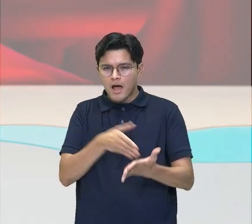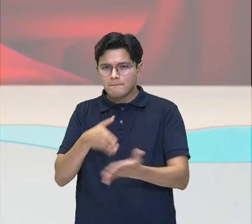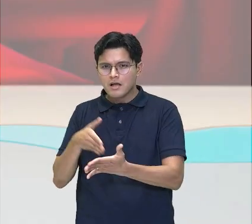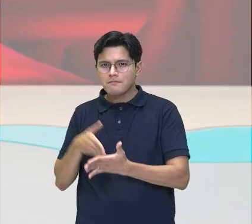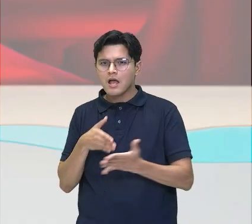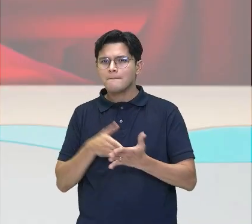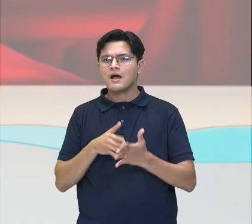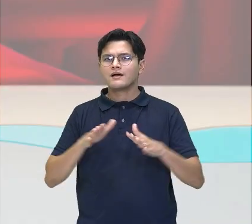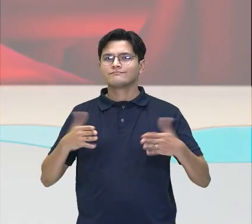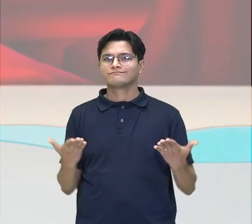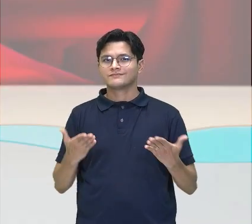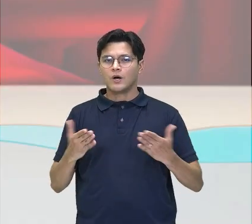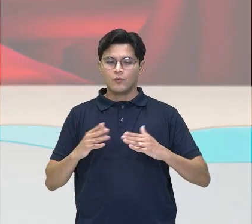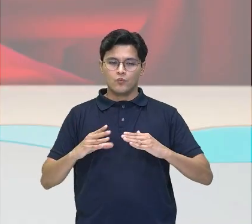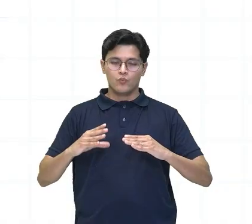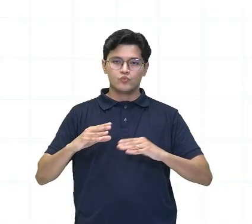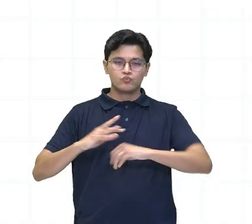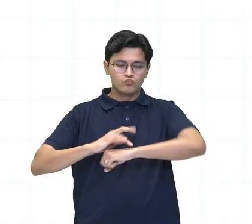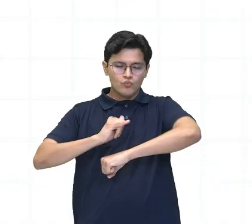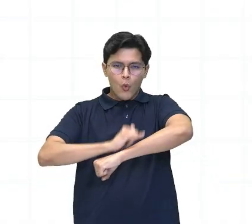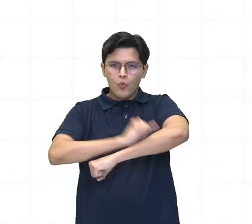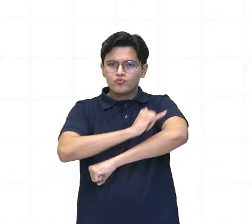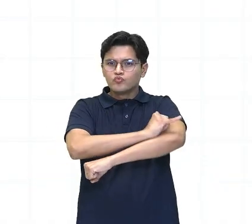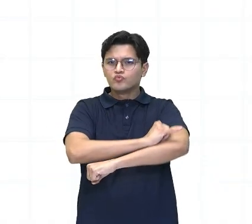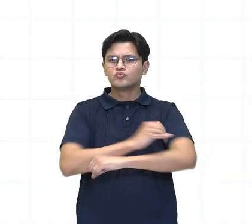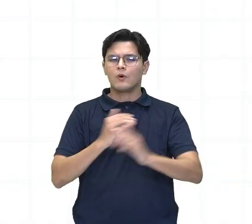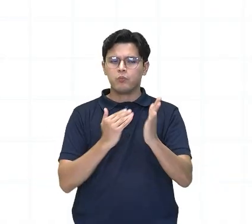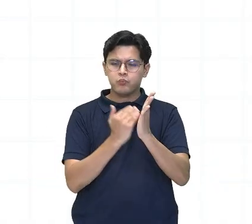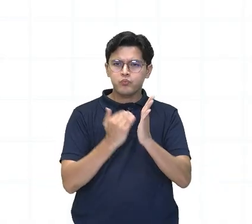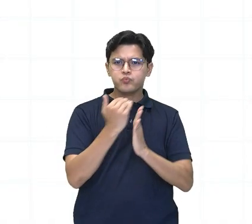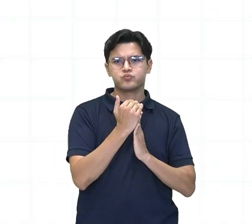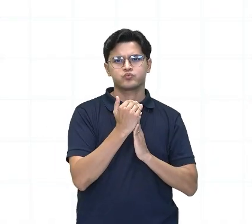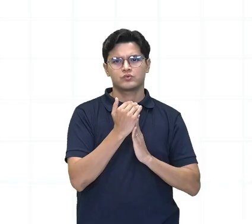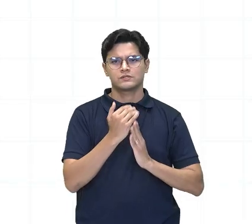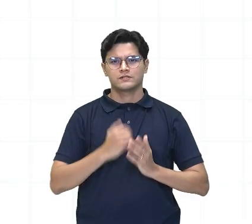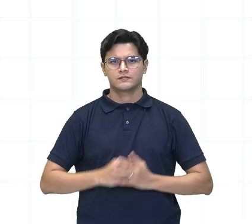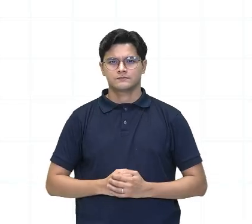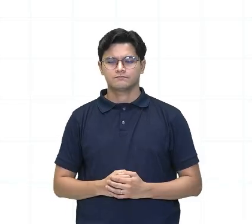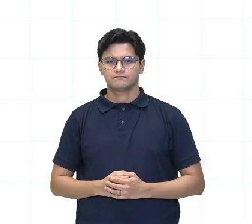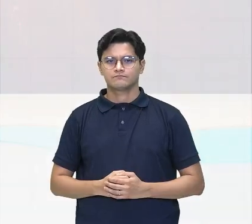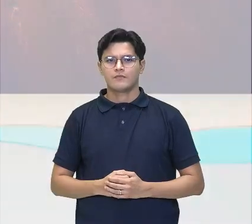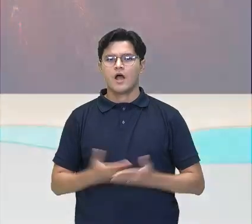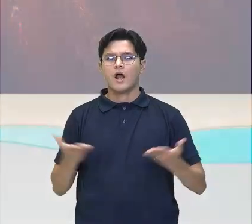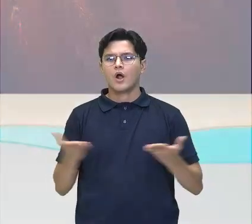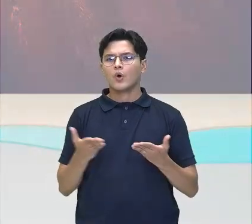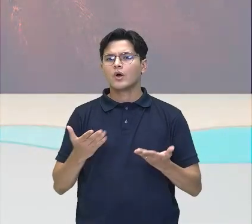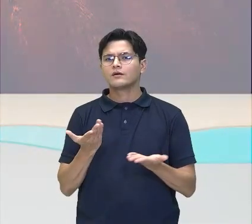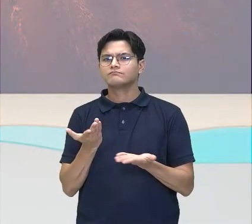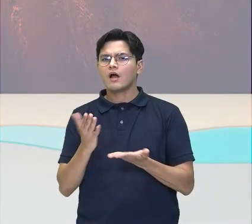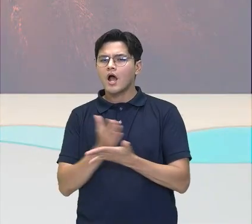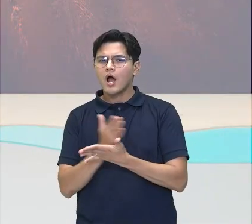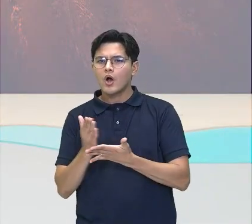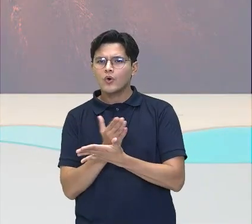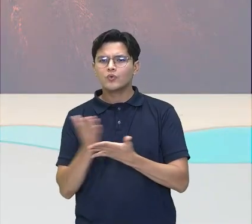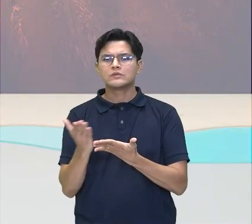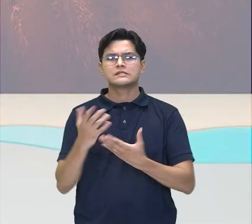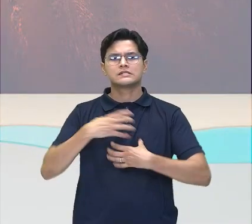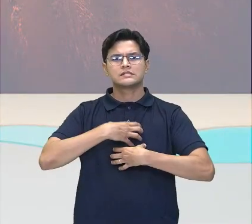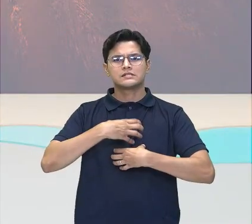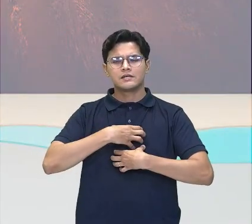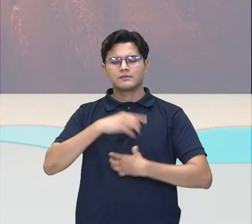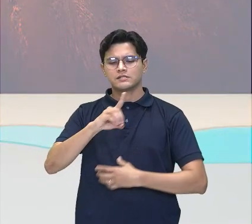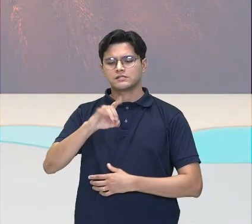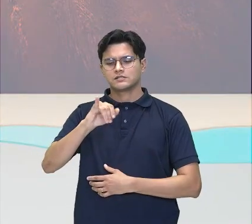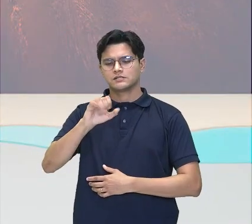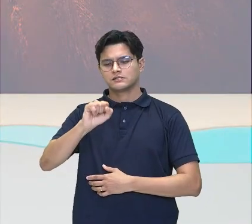gordura. Alguns sinais e sintomas da dislipidemia, nós vamos relembrar agora, olha só. E aí trouxe vocês aqui